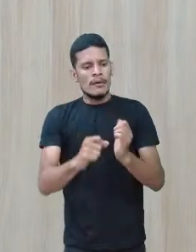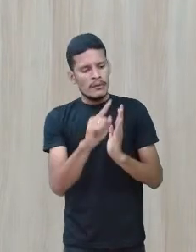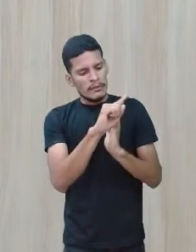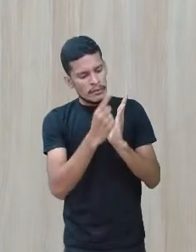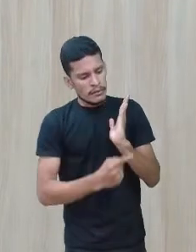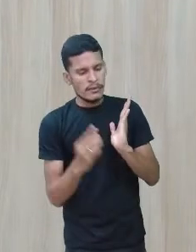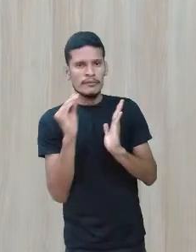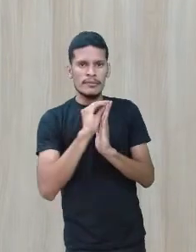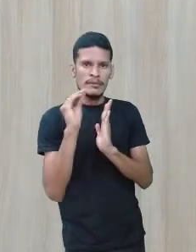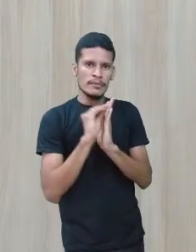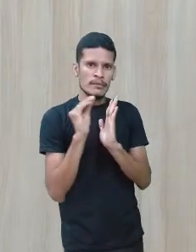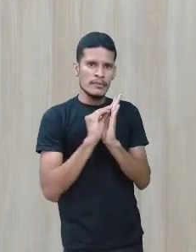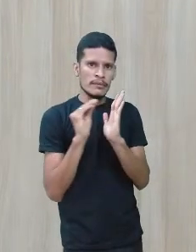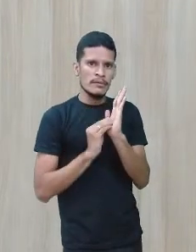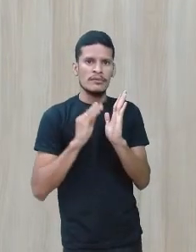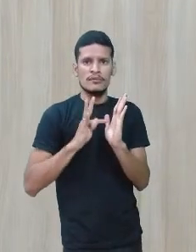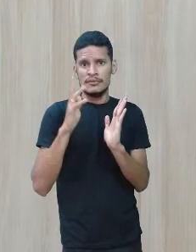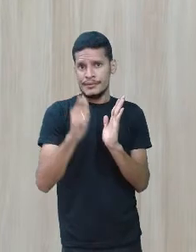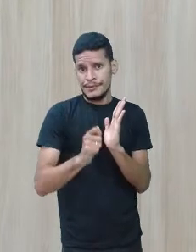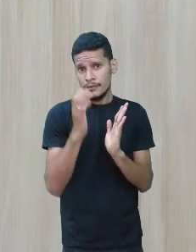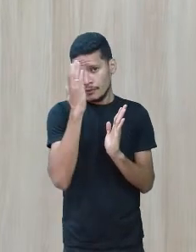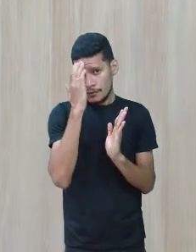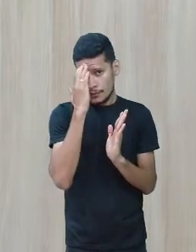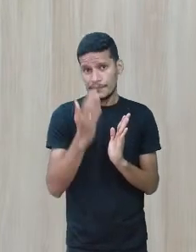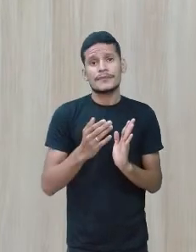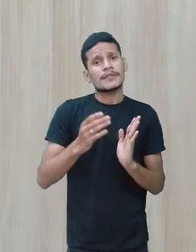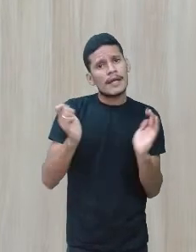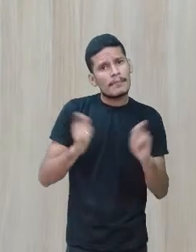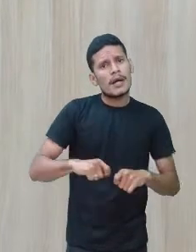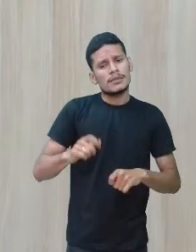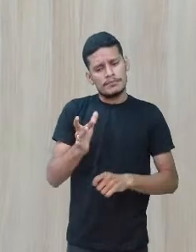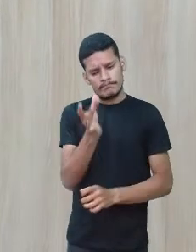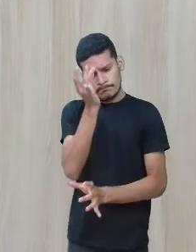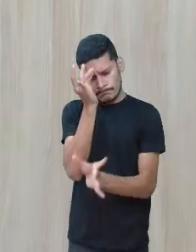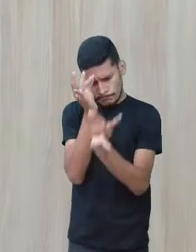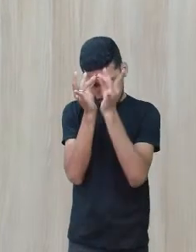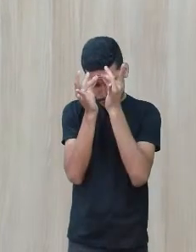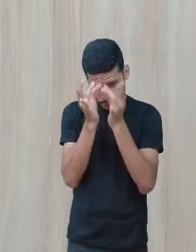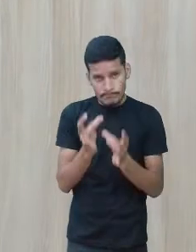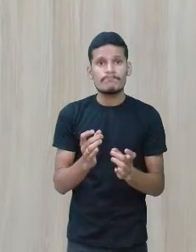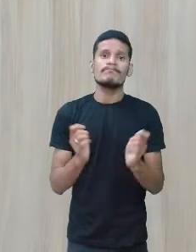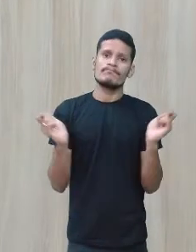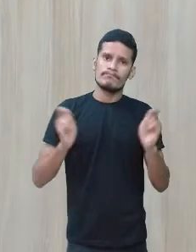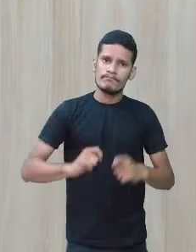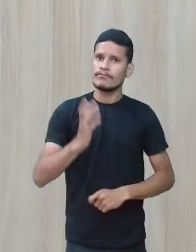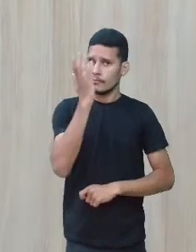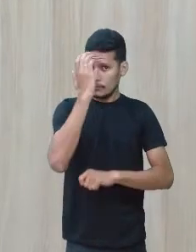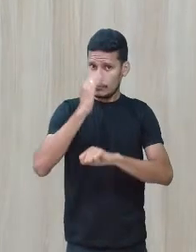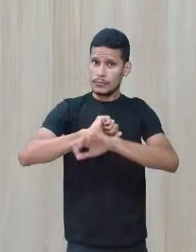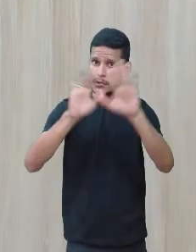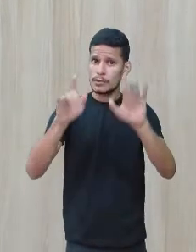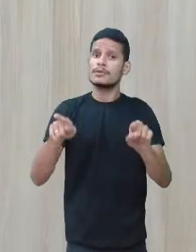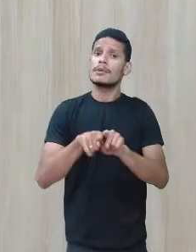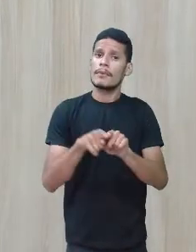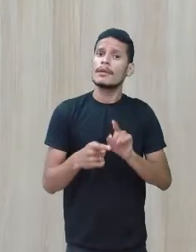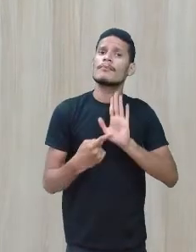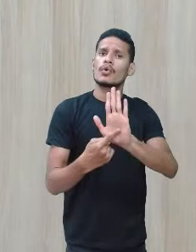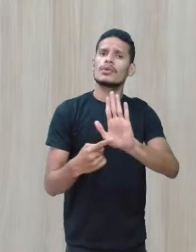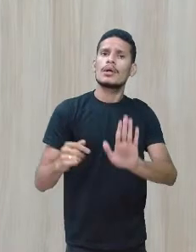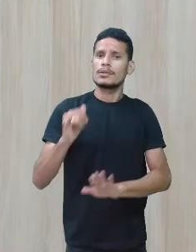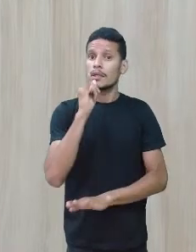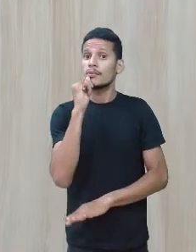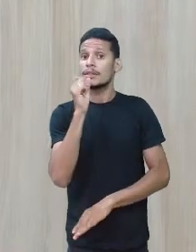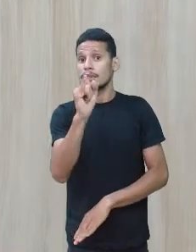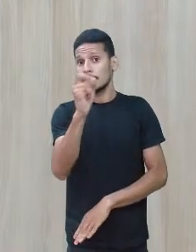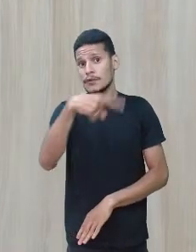caderno, anotar, para fixar mais essas definições, né, o que é, e pode até criar uns exemplos. Se você tiver algum